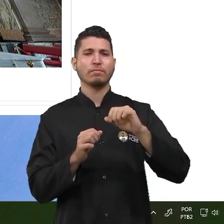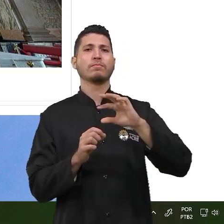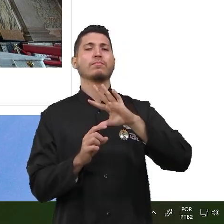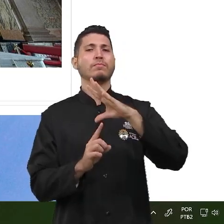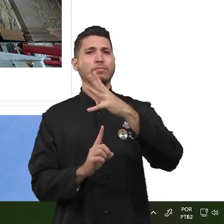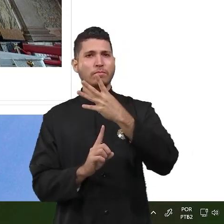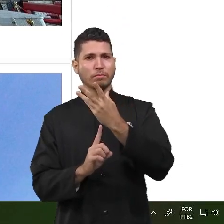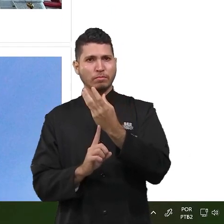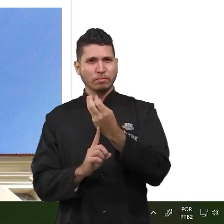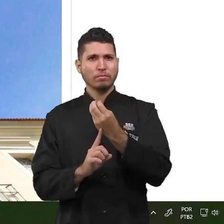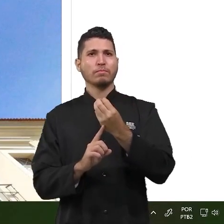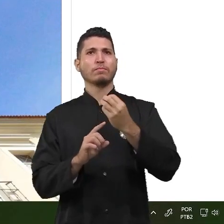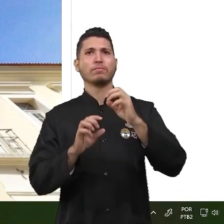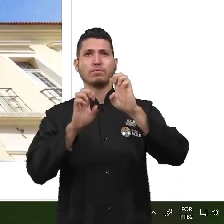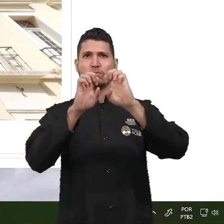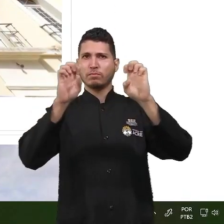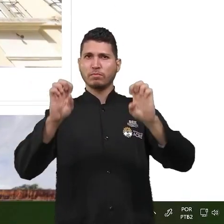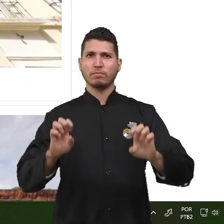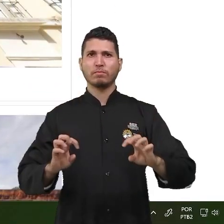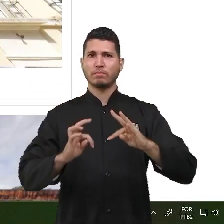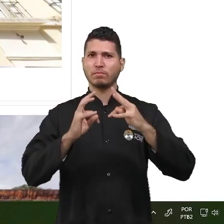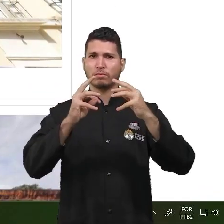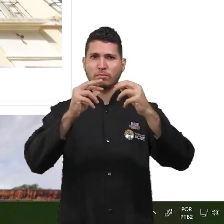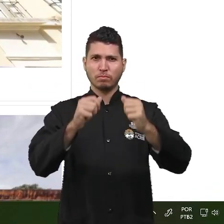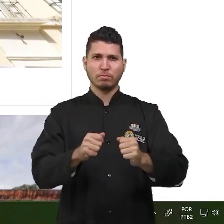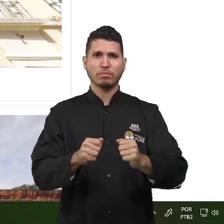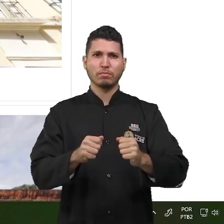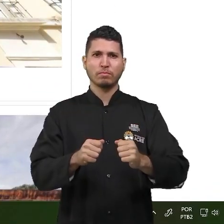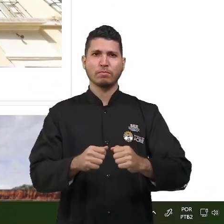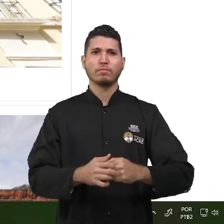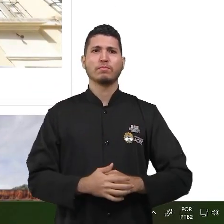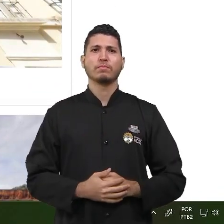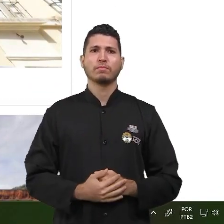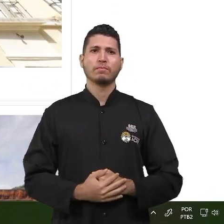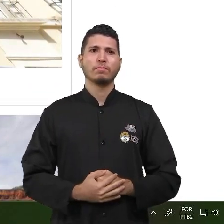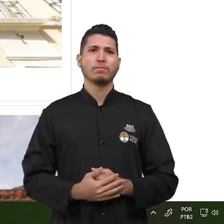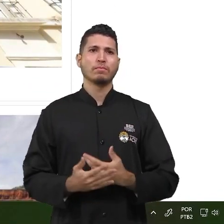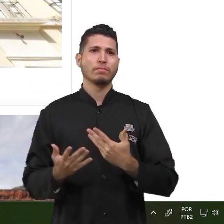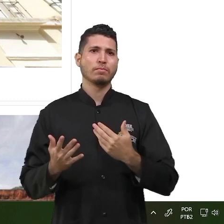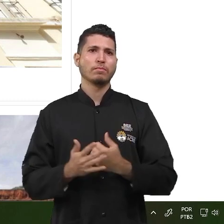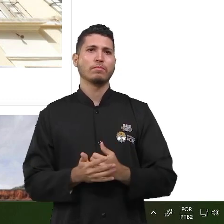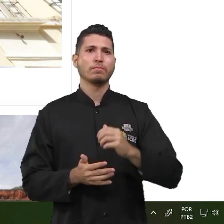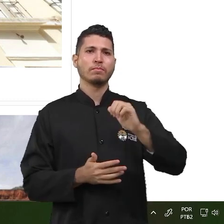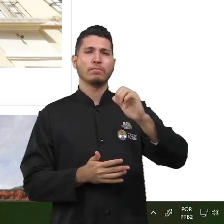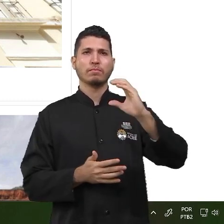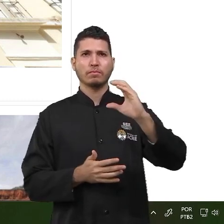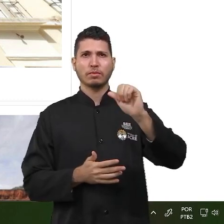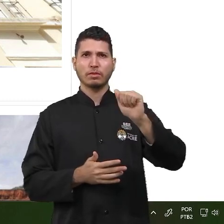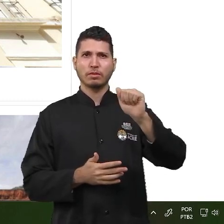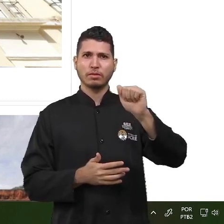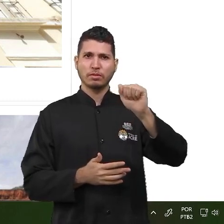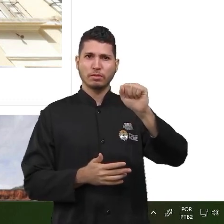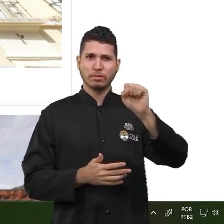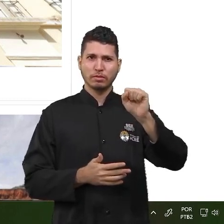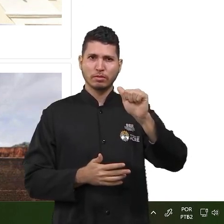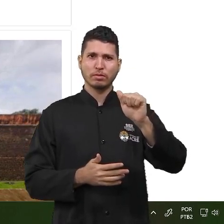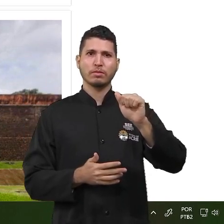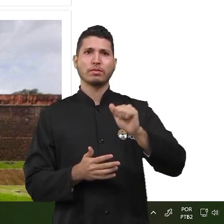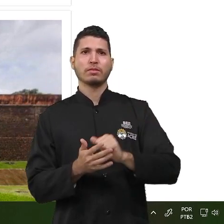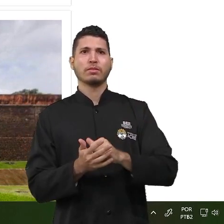em toda a sua estrutura. Tem o espaço cultural Casa das 11 Janelas, também, que é um